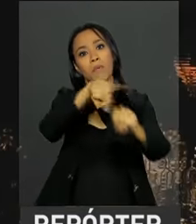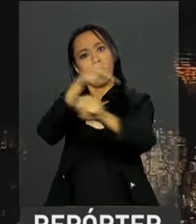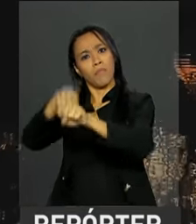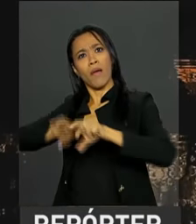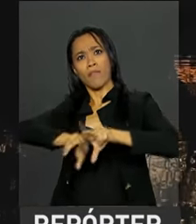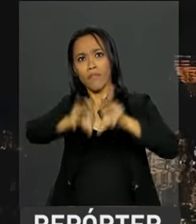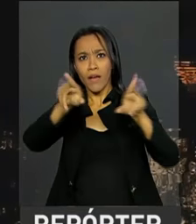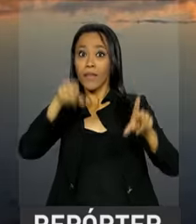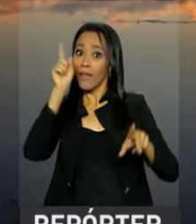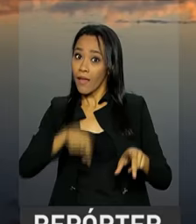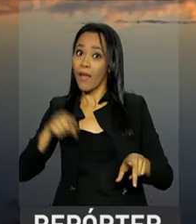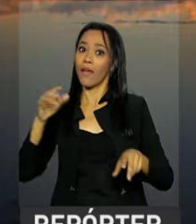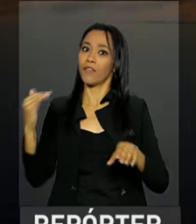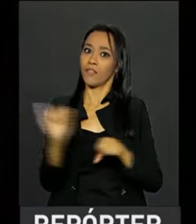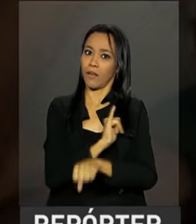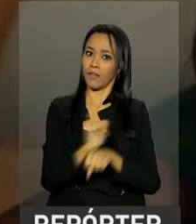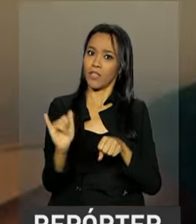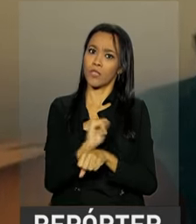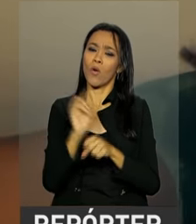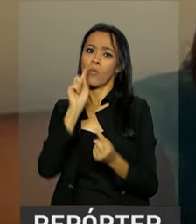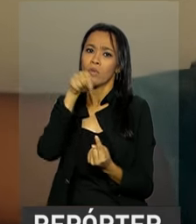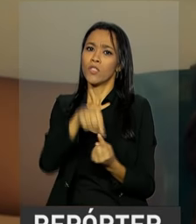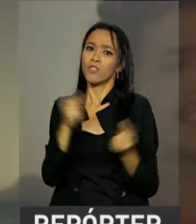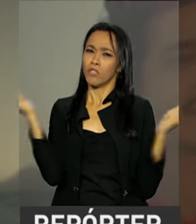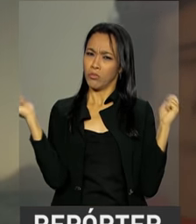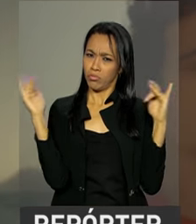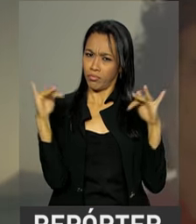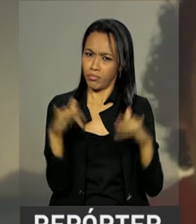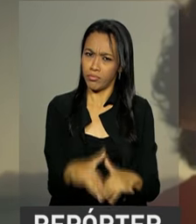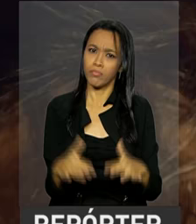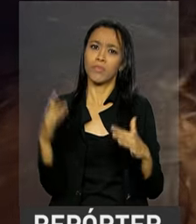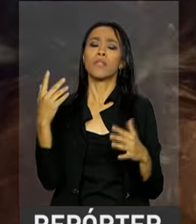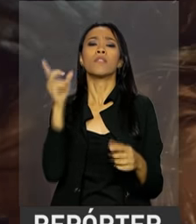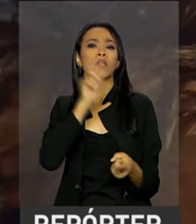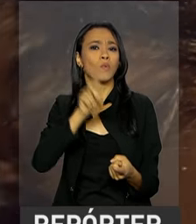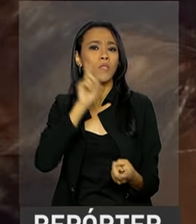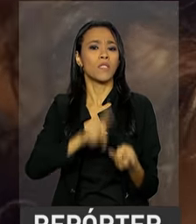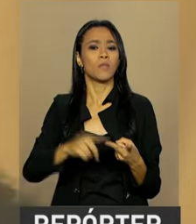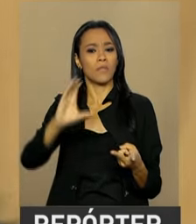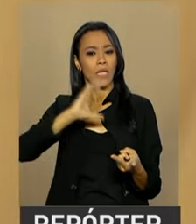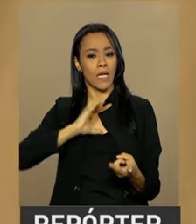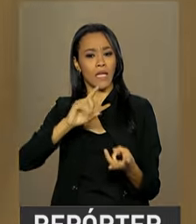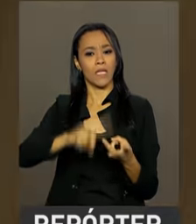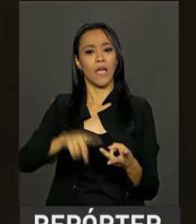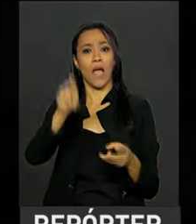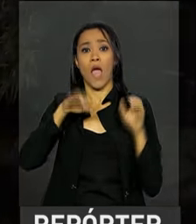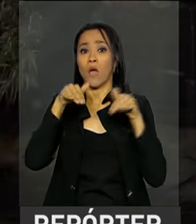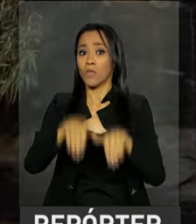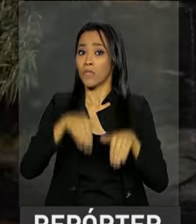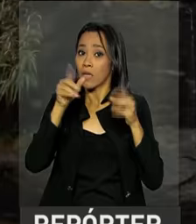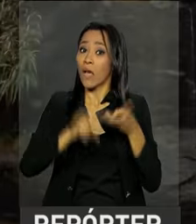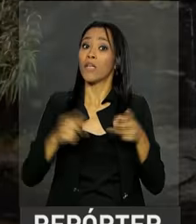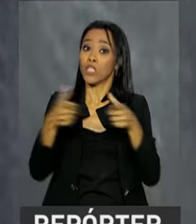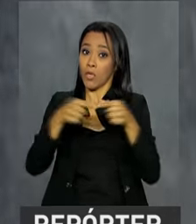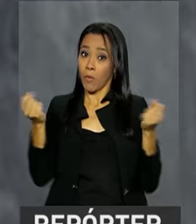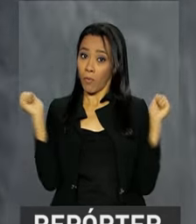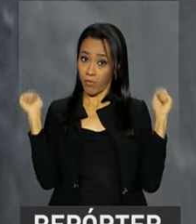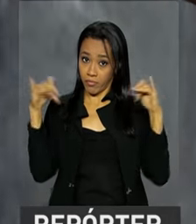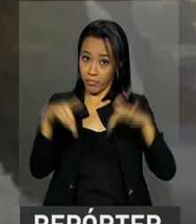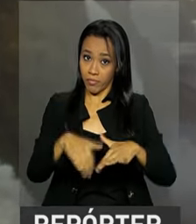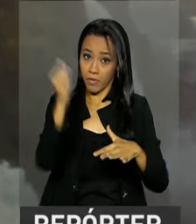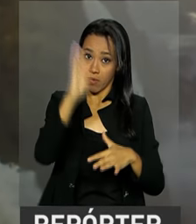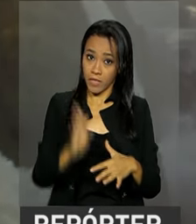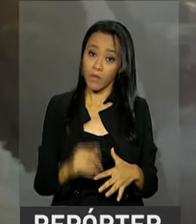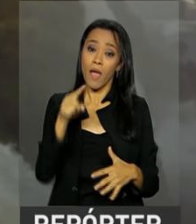estratégicos, para ampliar a vinda de estrangeiros ao Brasil, Estados Unidos, Canadá, Austrália e Japão. A implantação